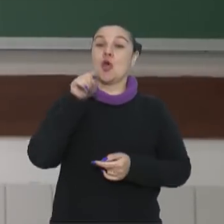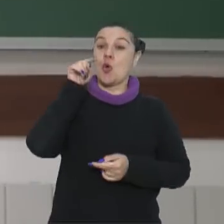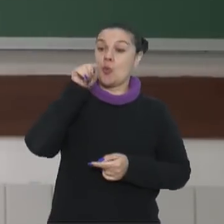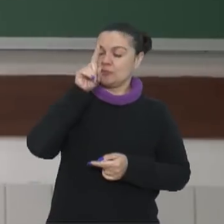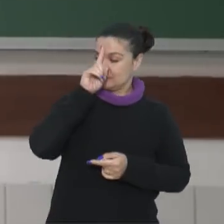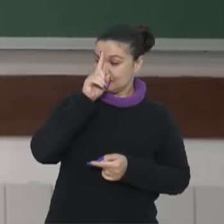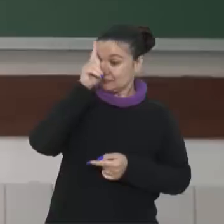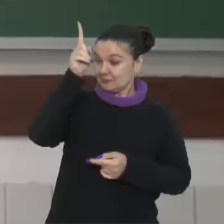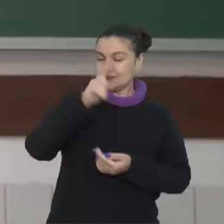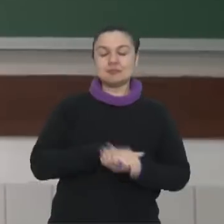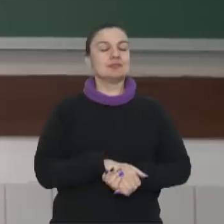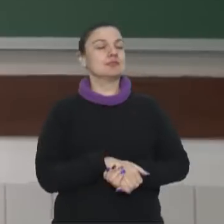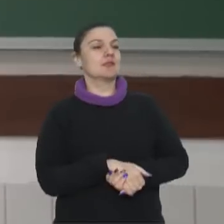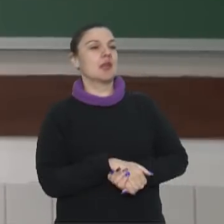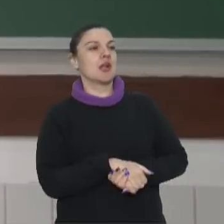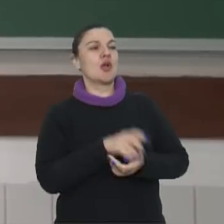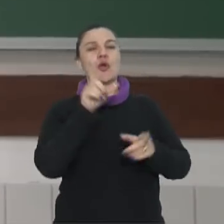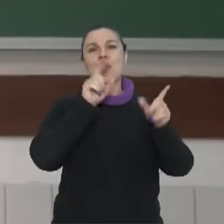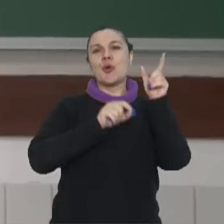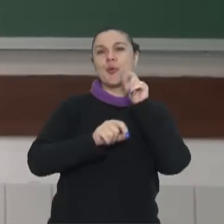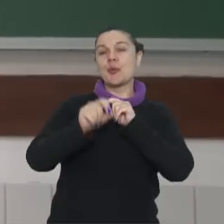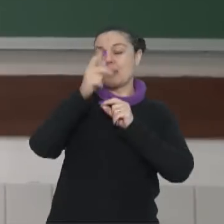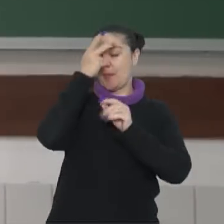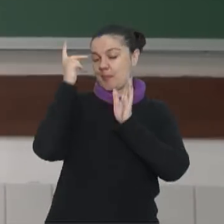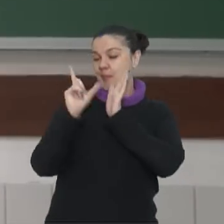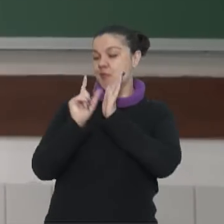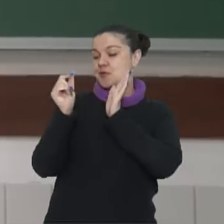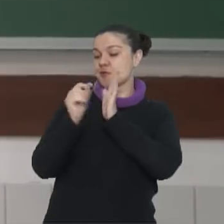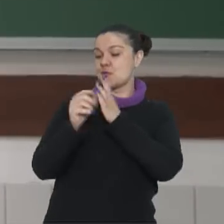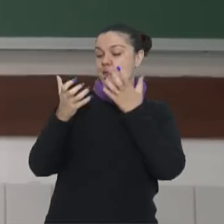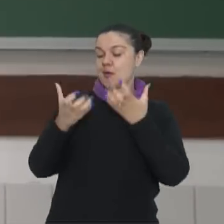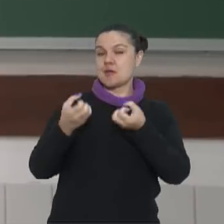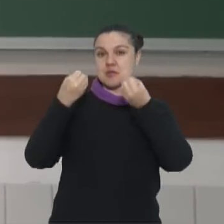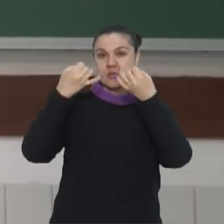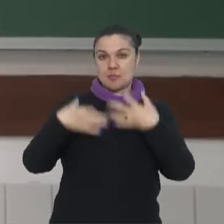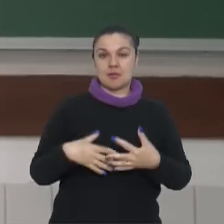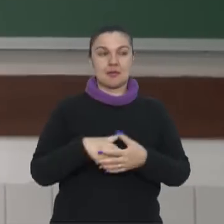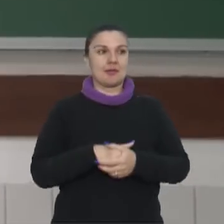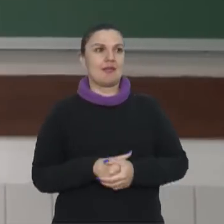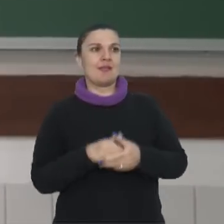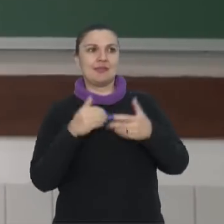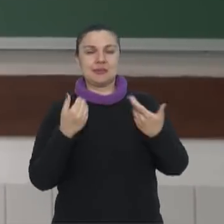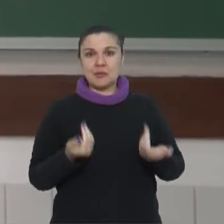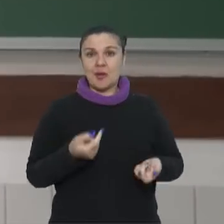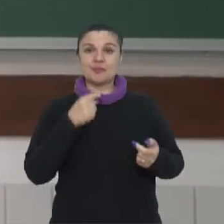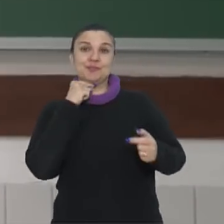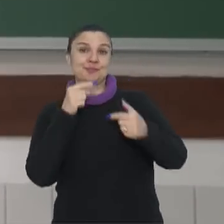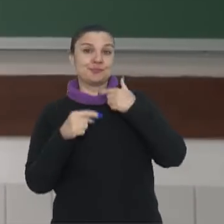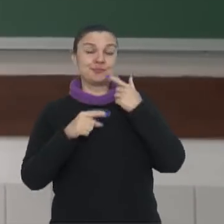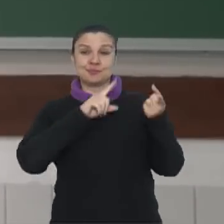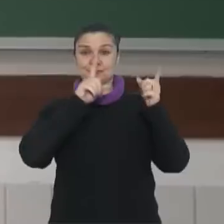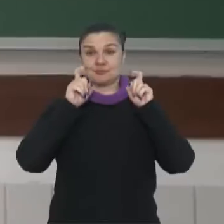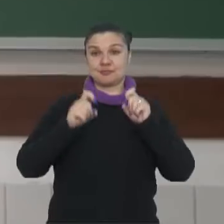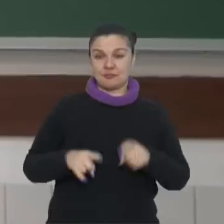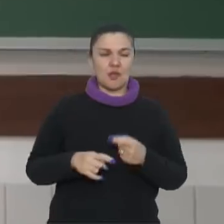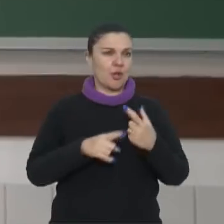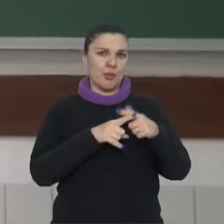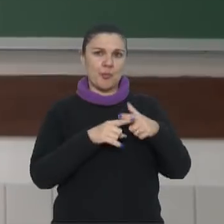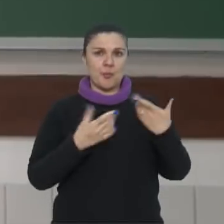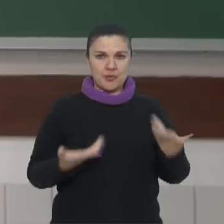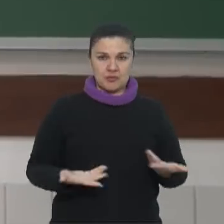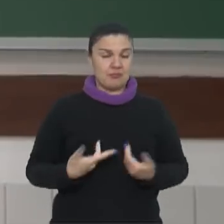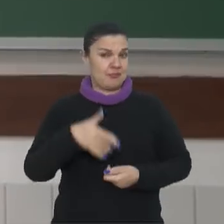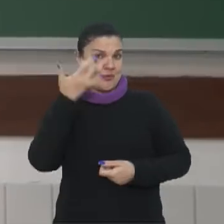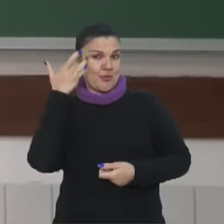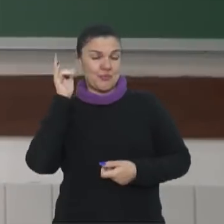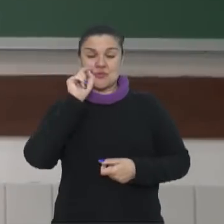isso, perguntinhas como o que o autor quis dizer, né? Elas são questionáveis, né? Por quê? Porque a gente não